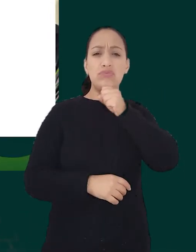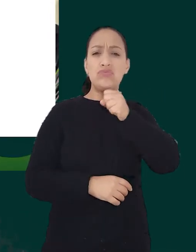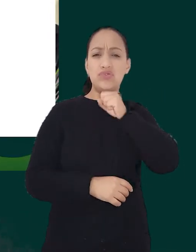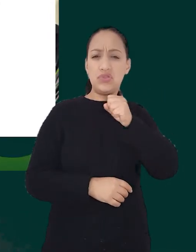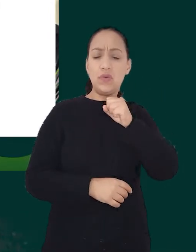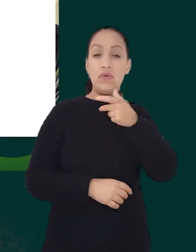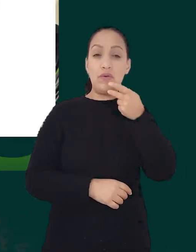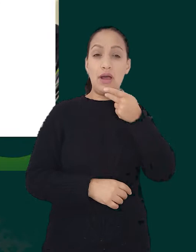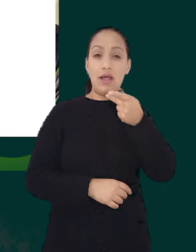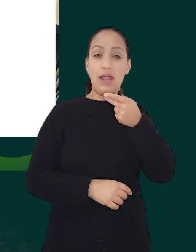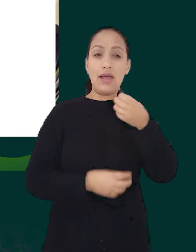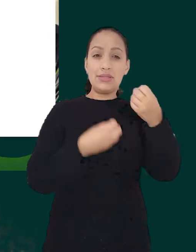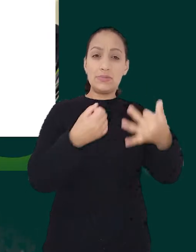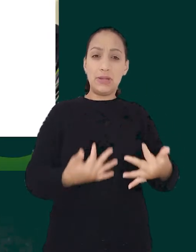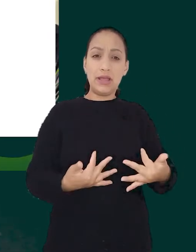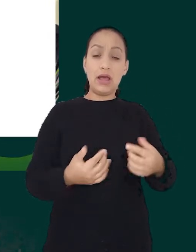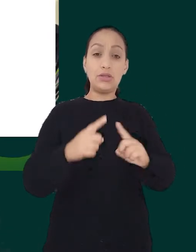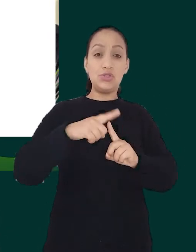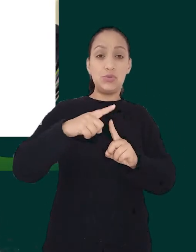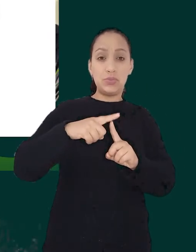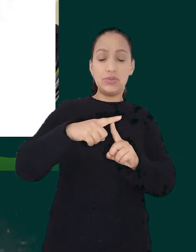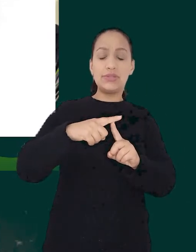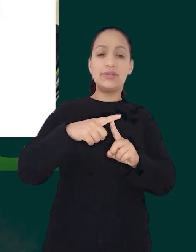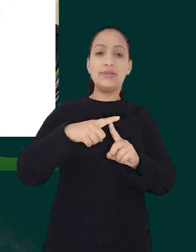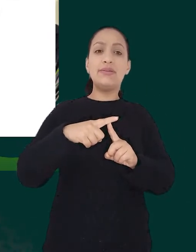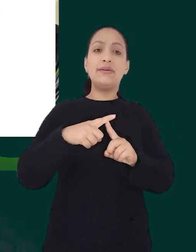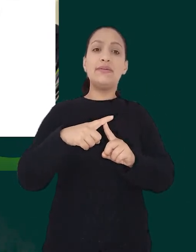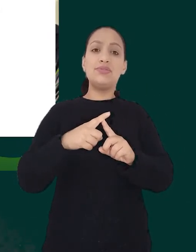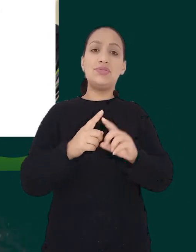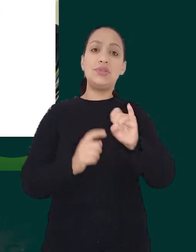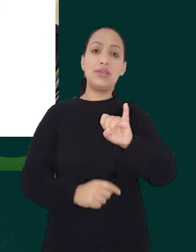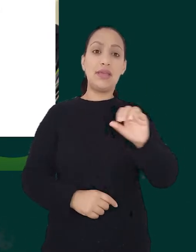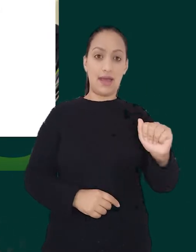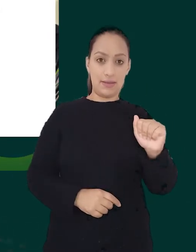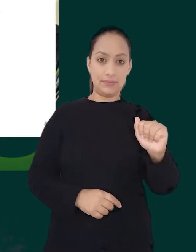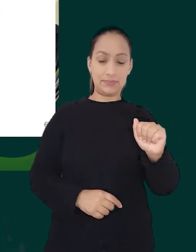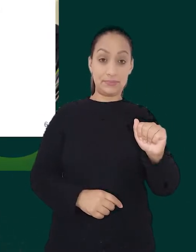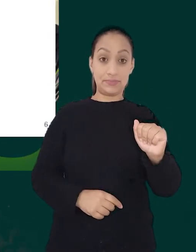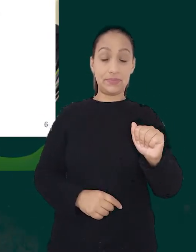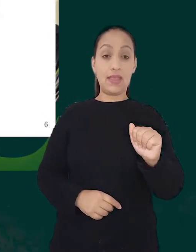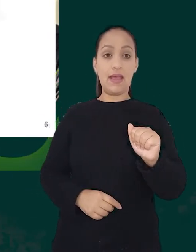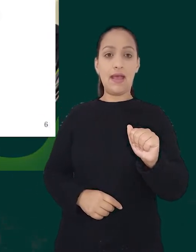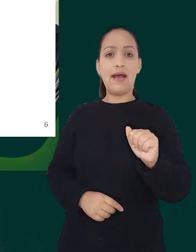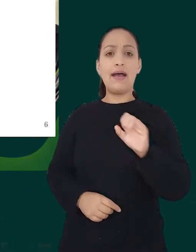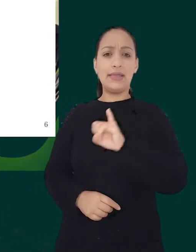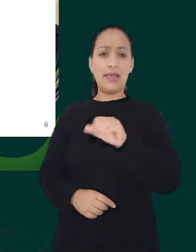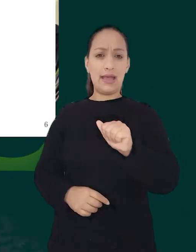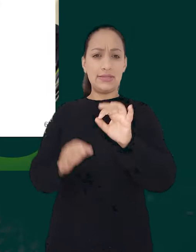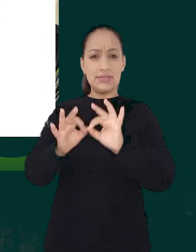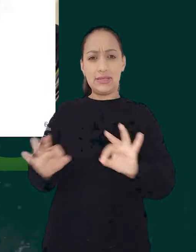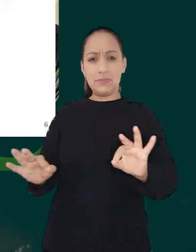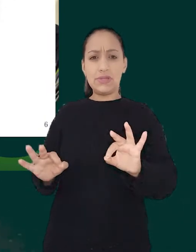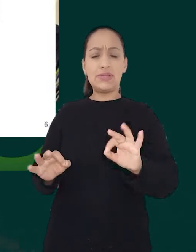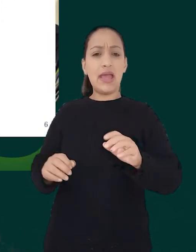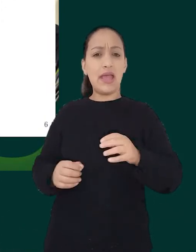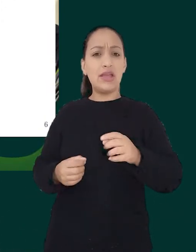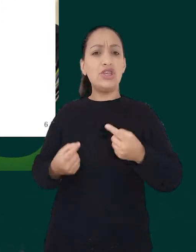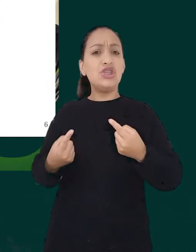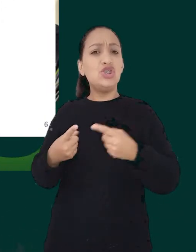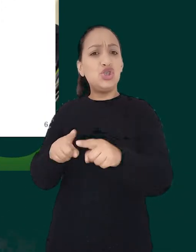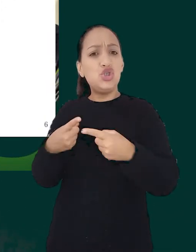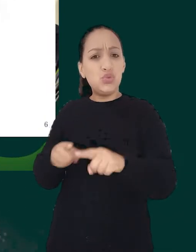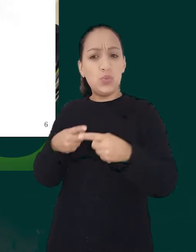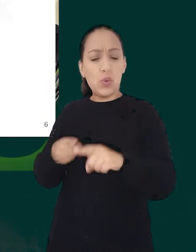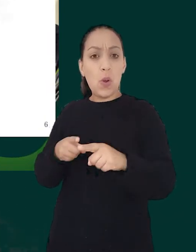a alguns tipos de inteligência artificial, tá? A inteligência artificial mais simples seria a estímulo-resposta, agentes com